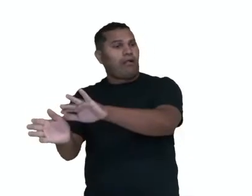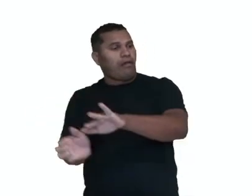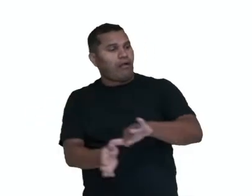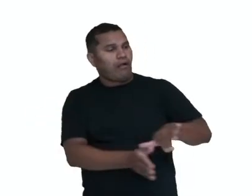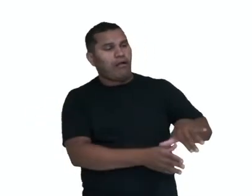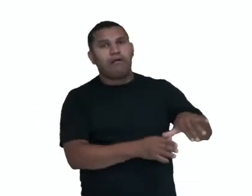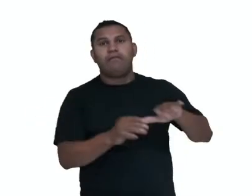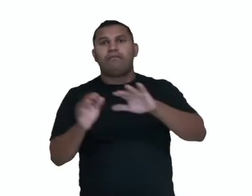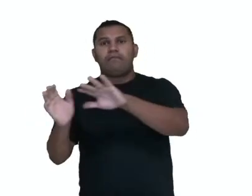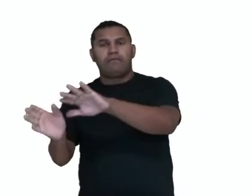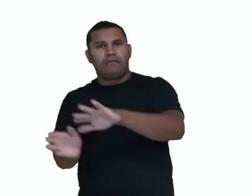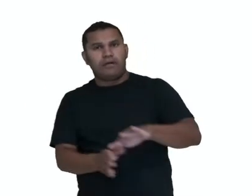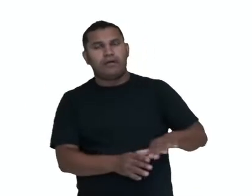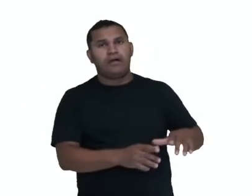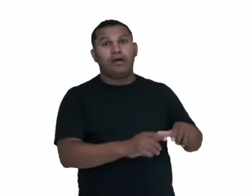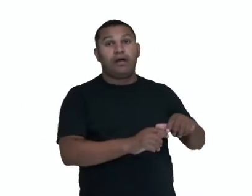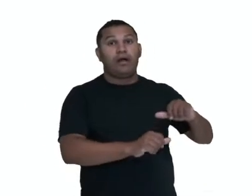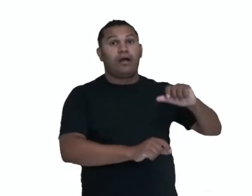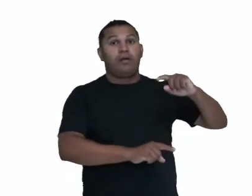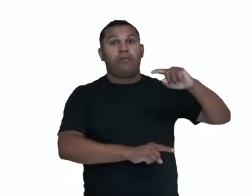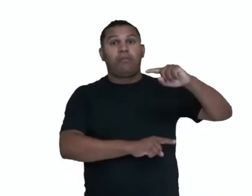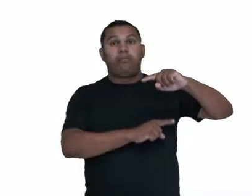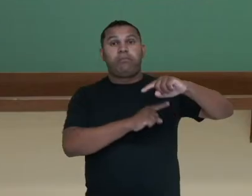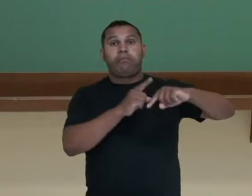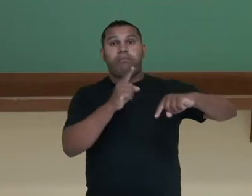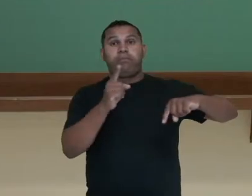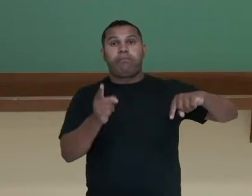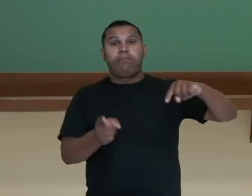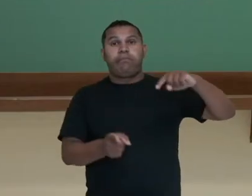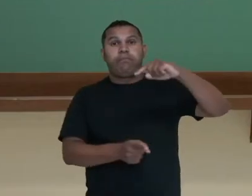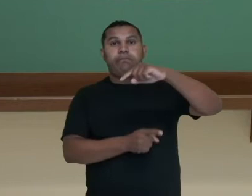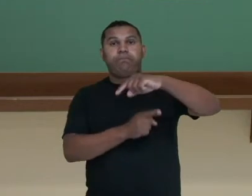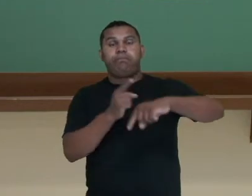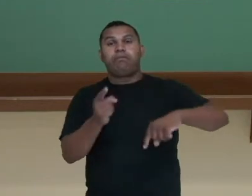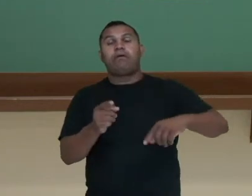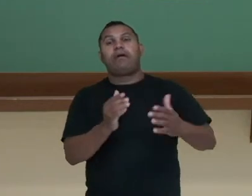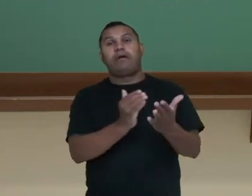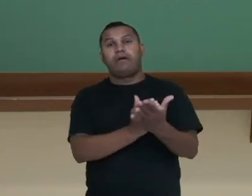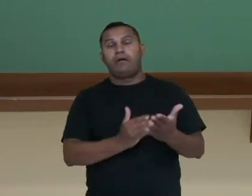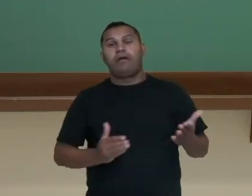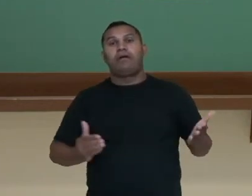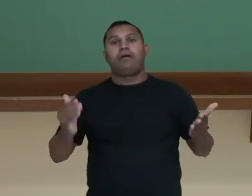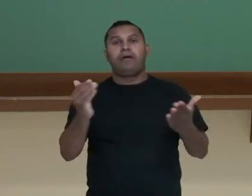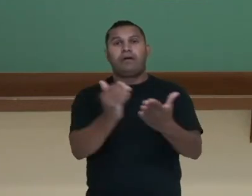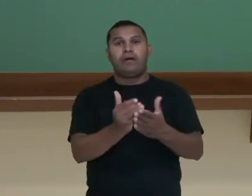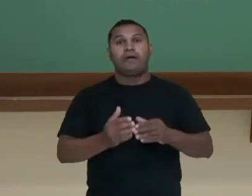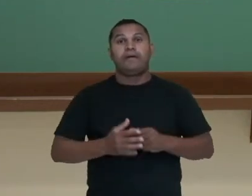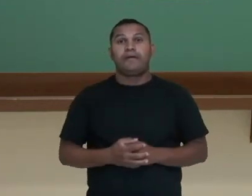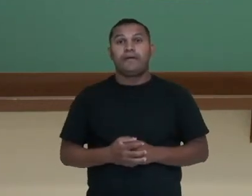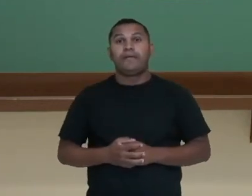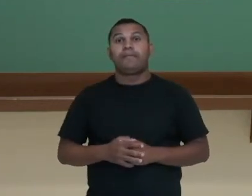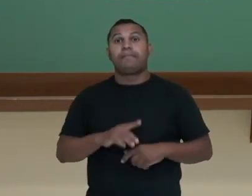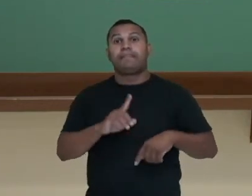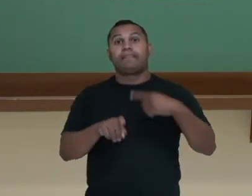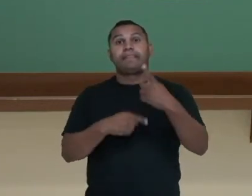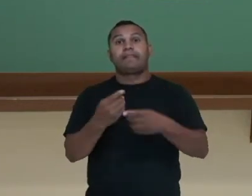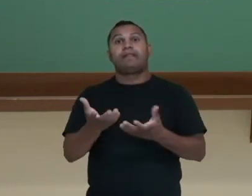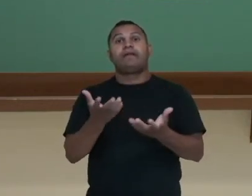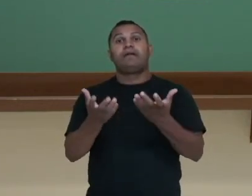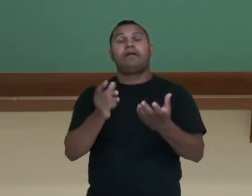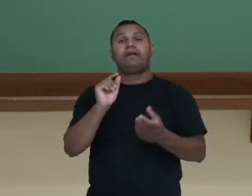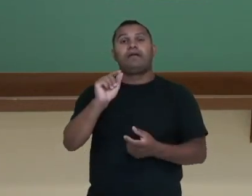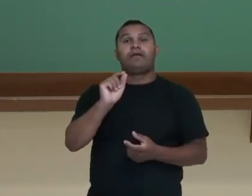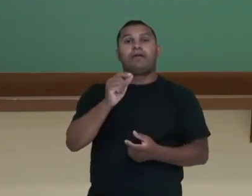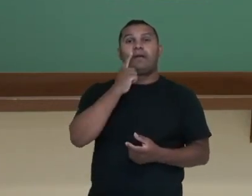pólvoras e assim um ciclo de guerra no continente africano para o fornecimento dessa mão de obra africana